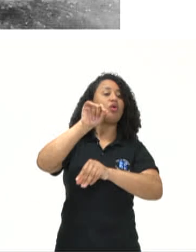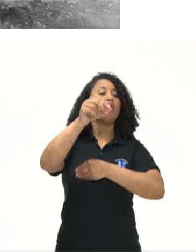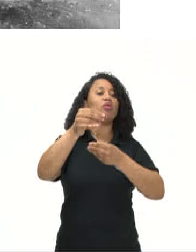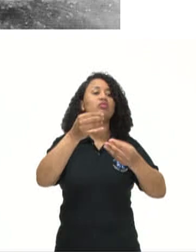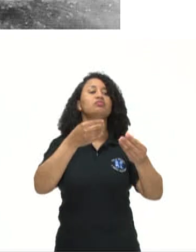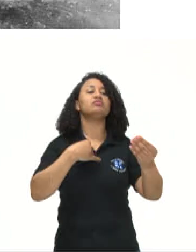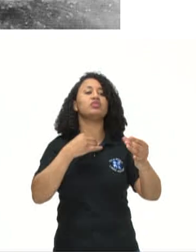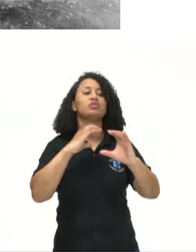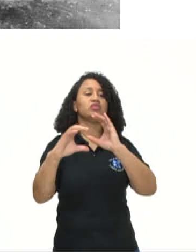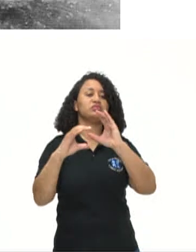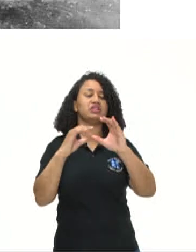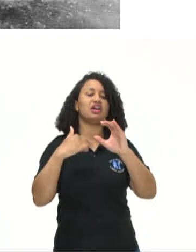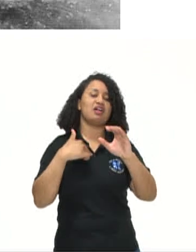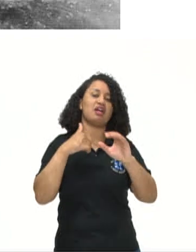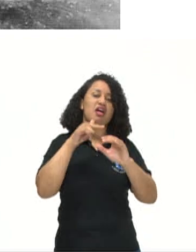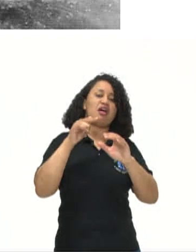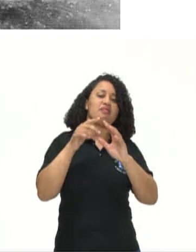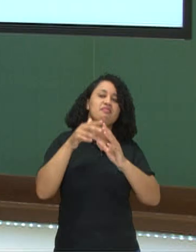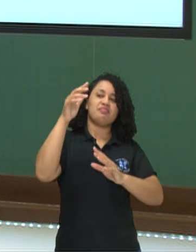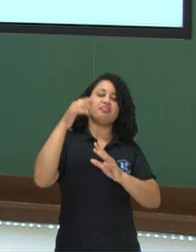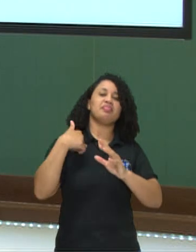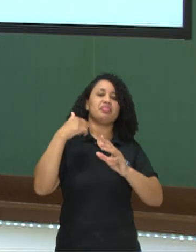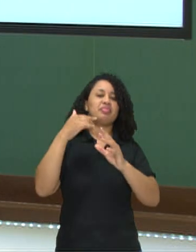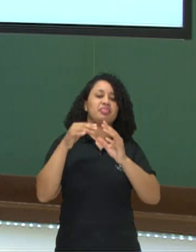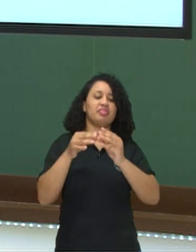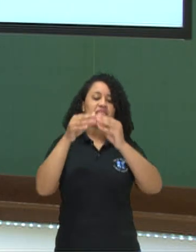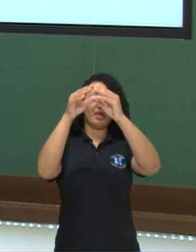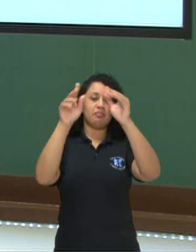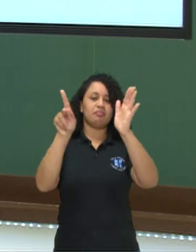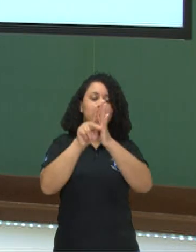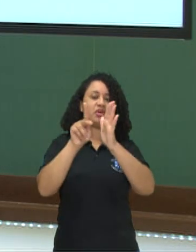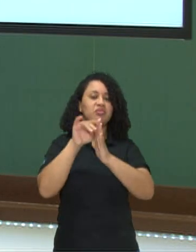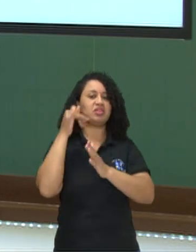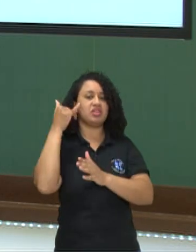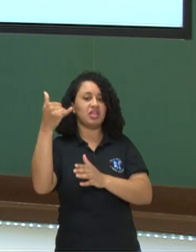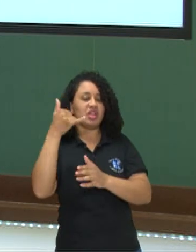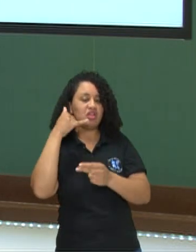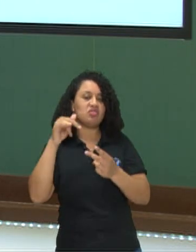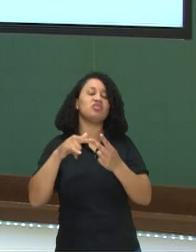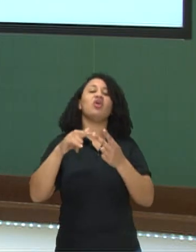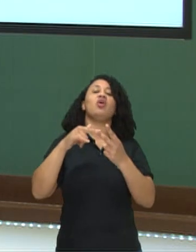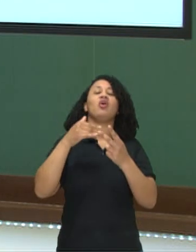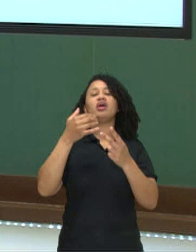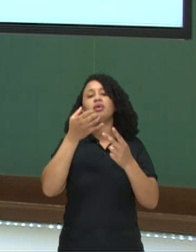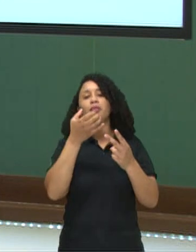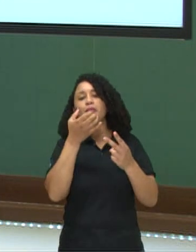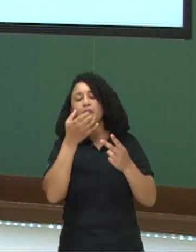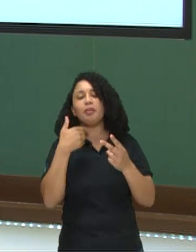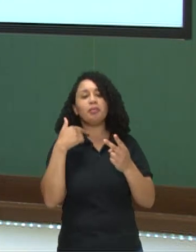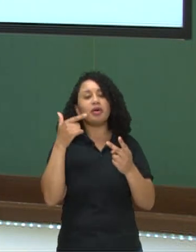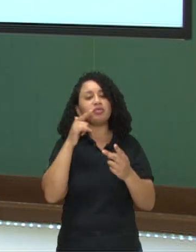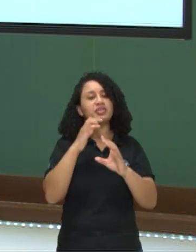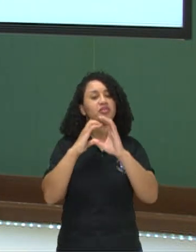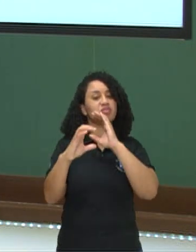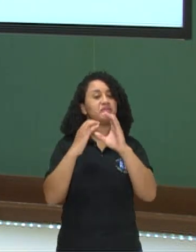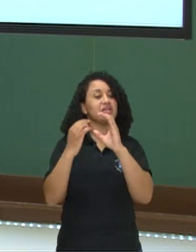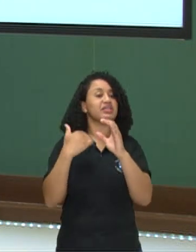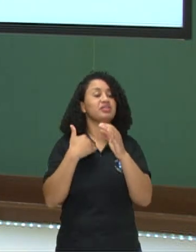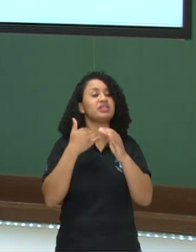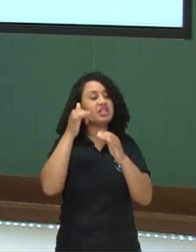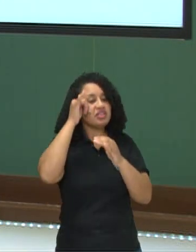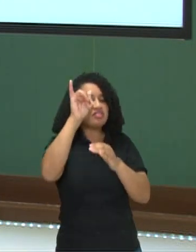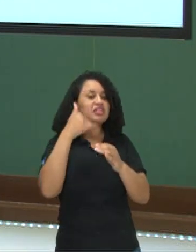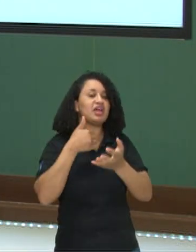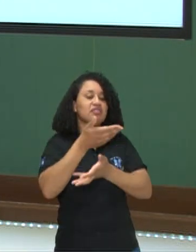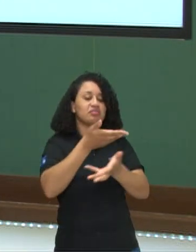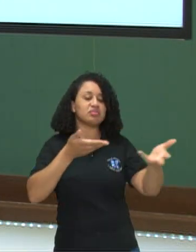estradas. Destruir torres de telefone, de rádio, de comunicação e destruir estradas, pontes e ferrovias. Impedir, então, o deslocamento